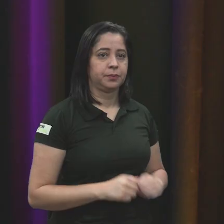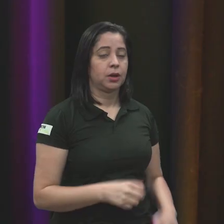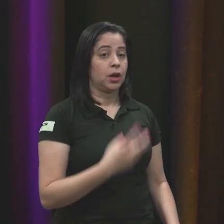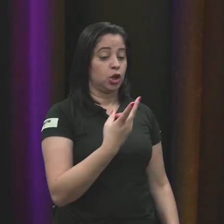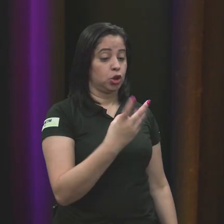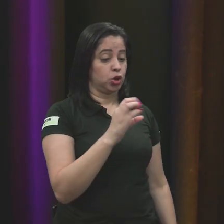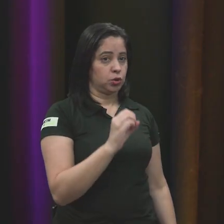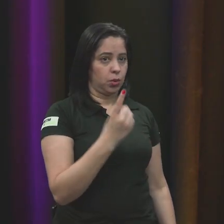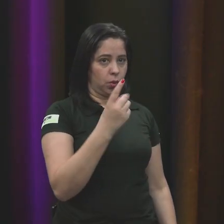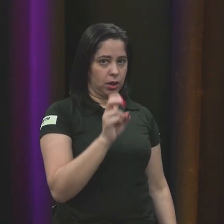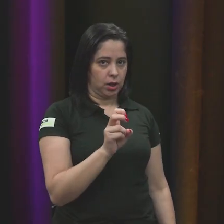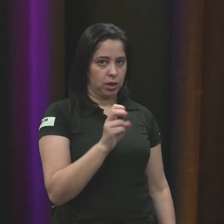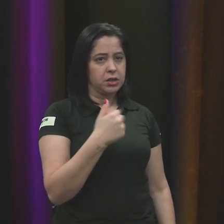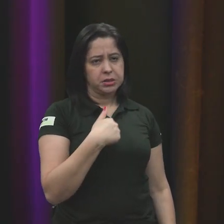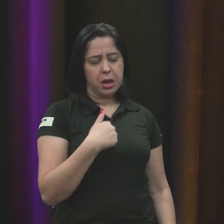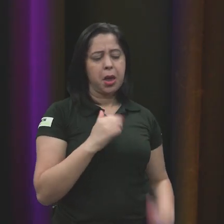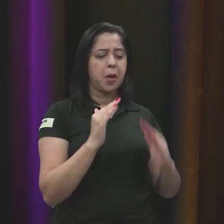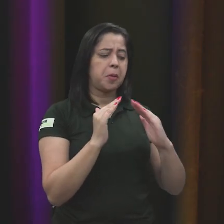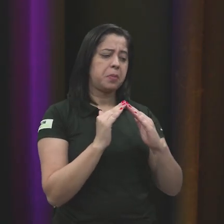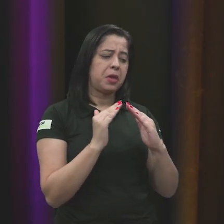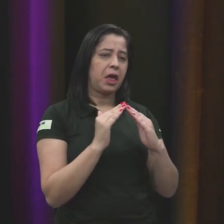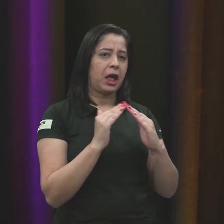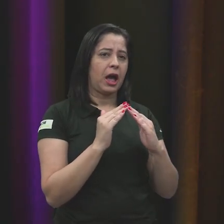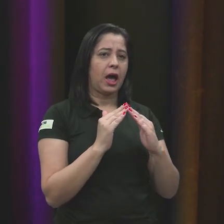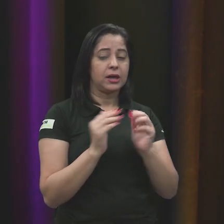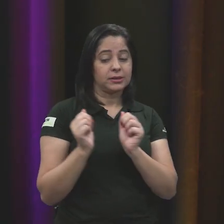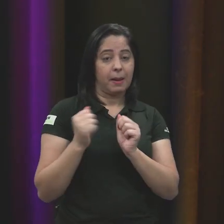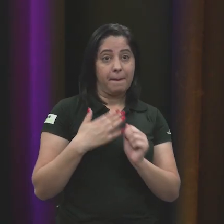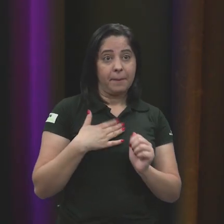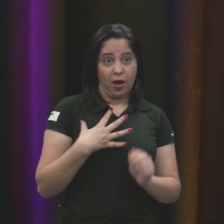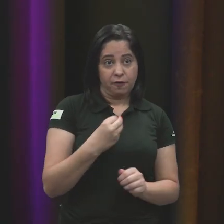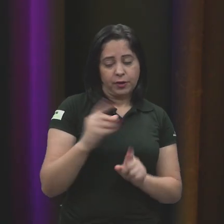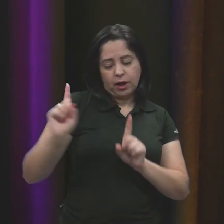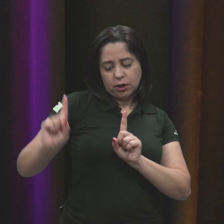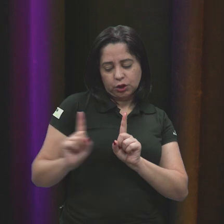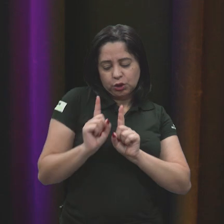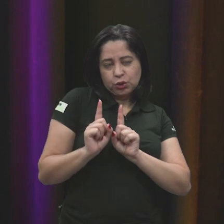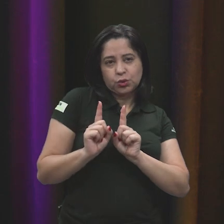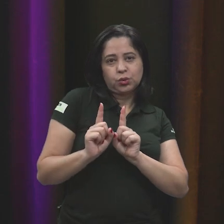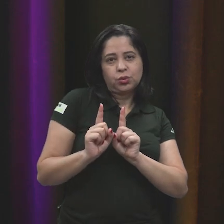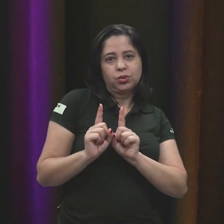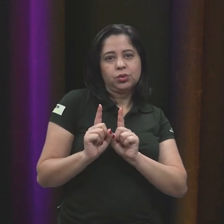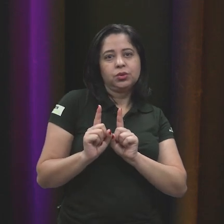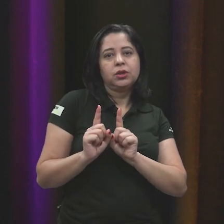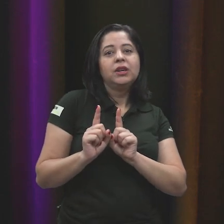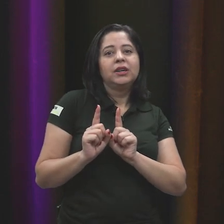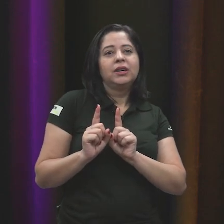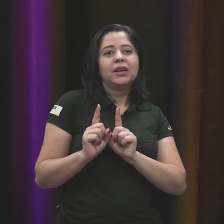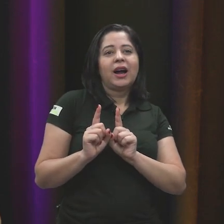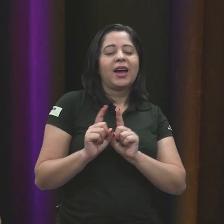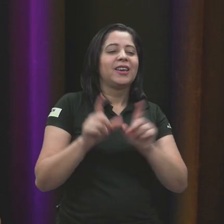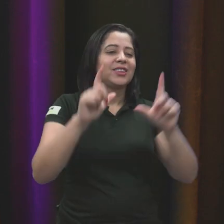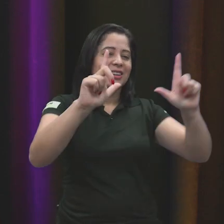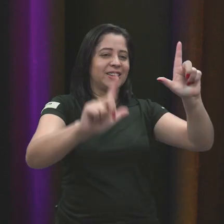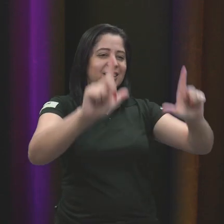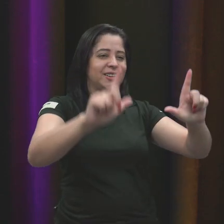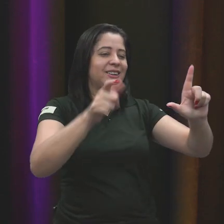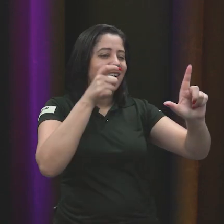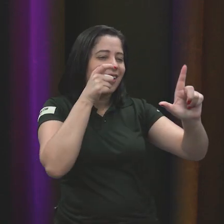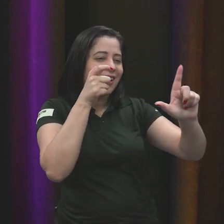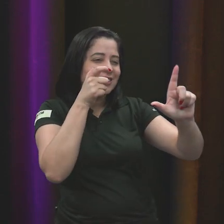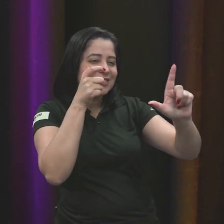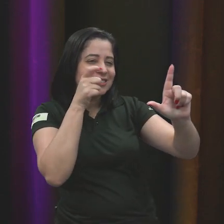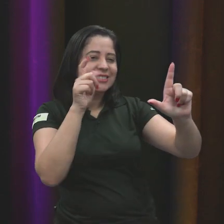2015, eu estava em casa junto com a minha filha, ela é pequenininha e tal, e aí vendo os desenhinhos, vendo